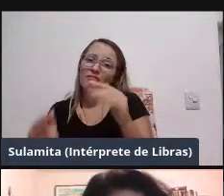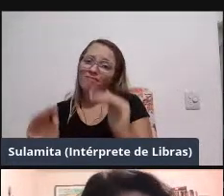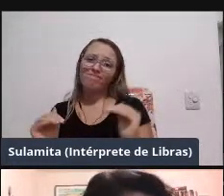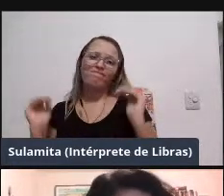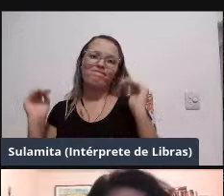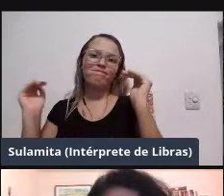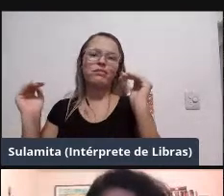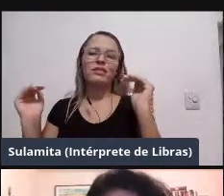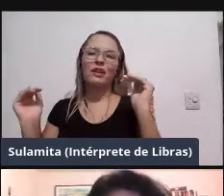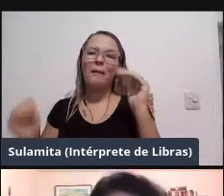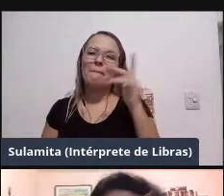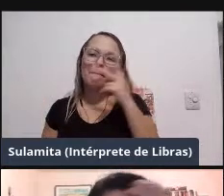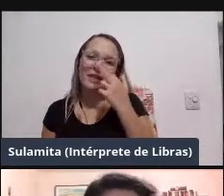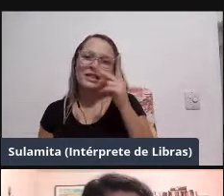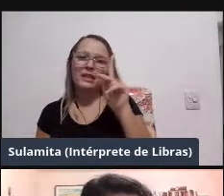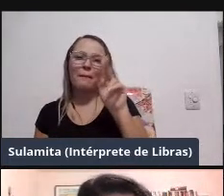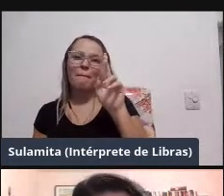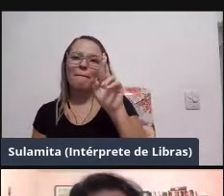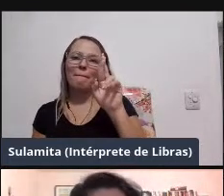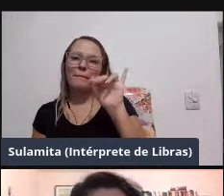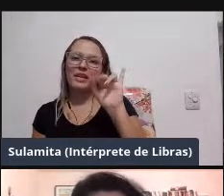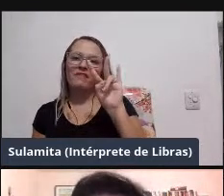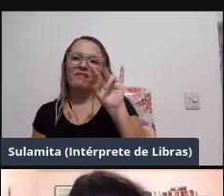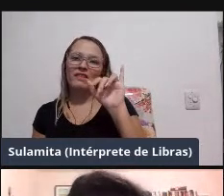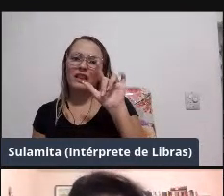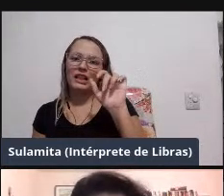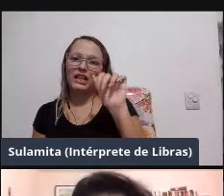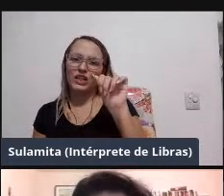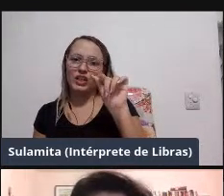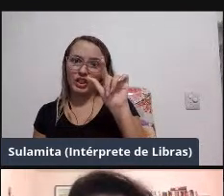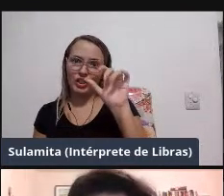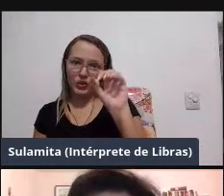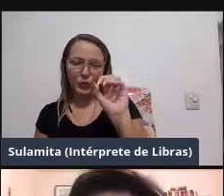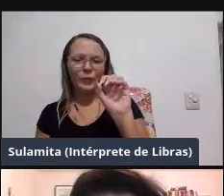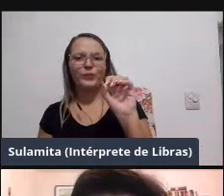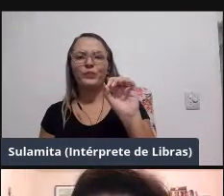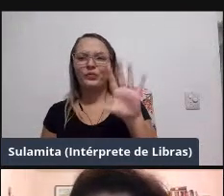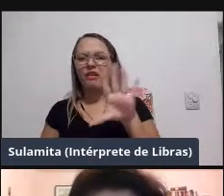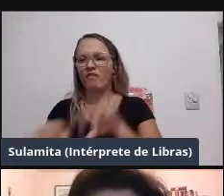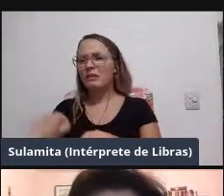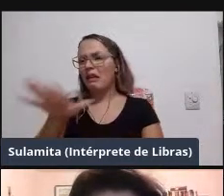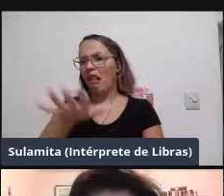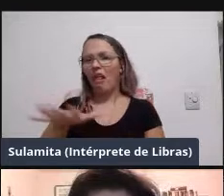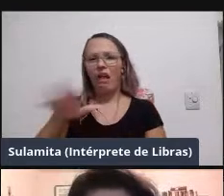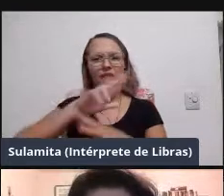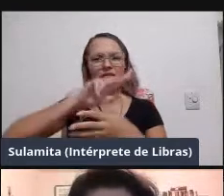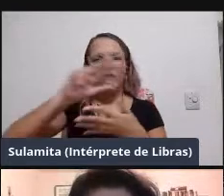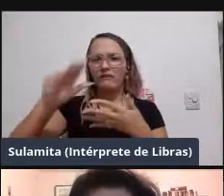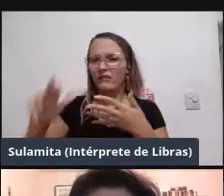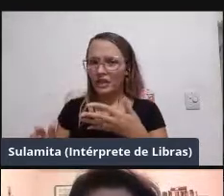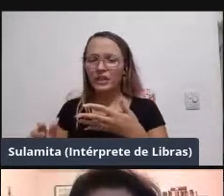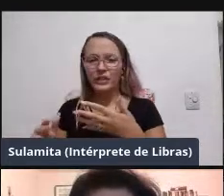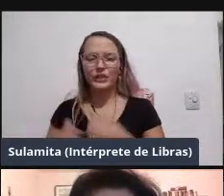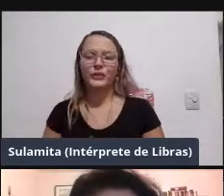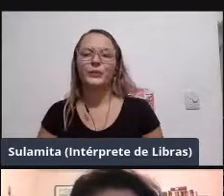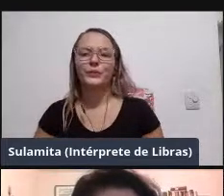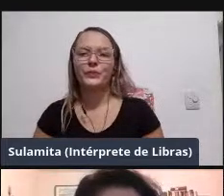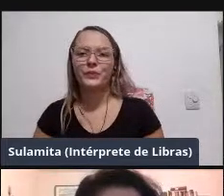por diante. Escreveram em jornal, se candidataram, foram políticos, uma série de. Pode passar, por favor.